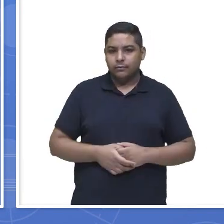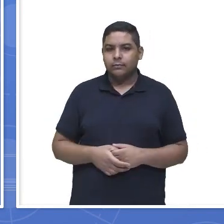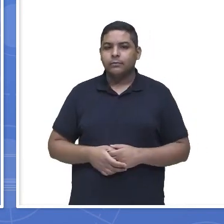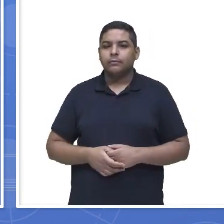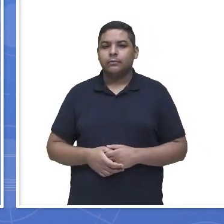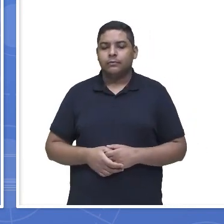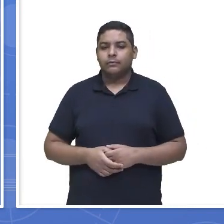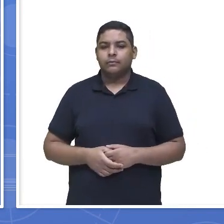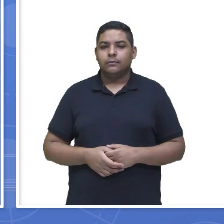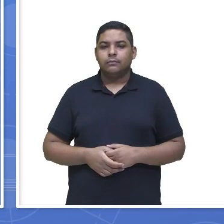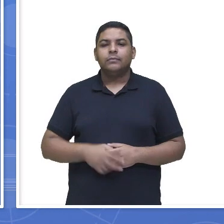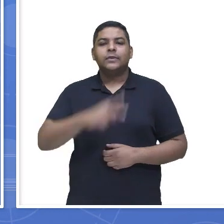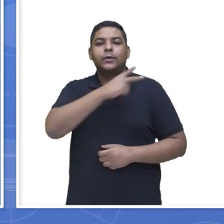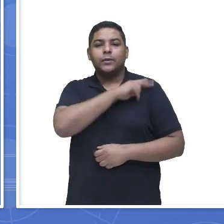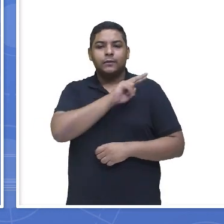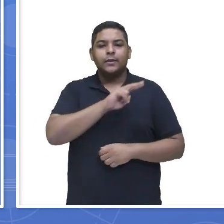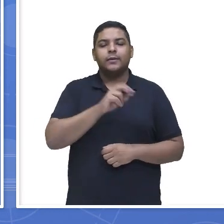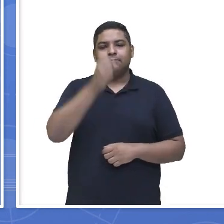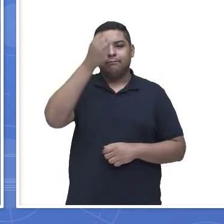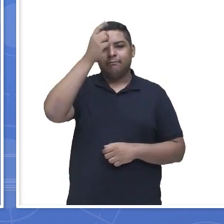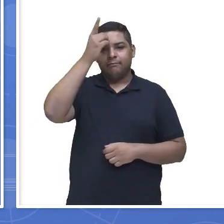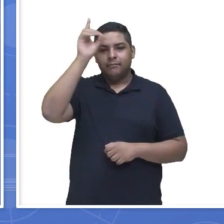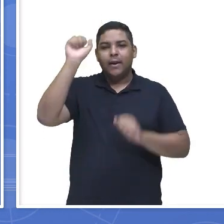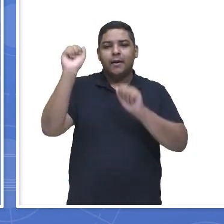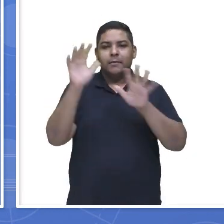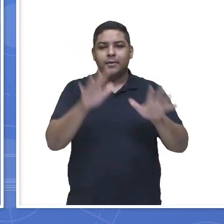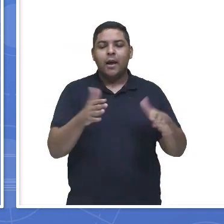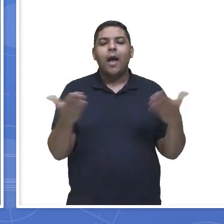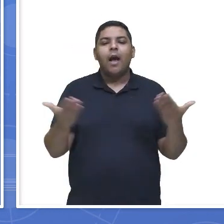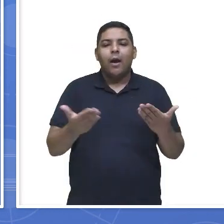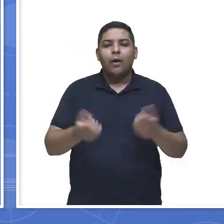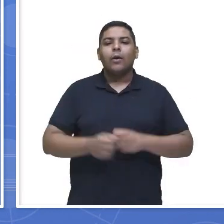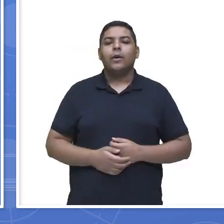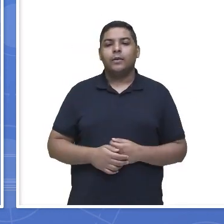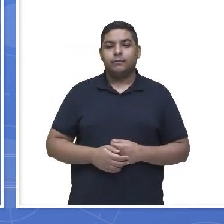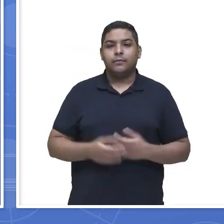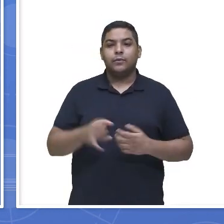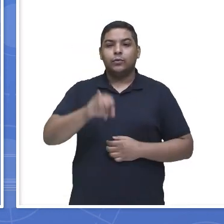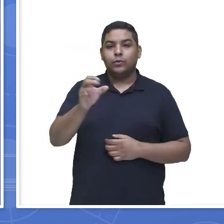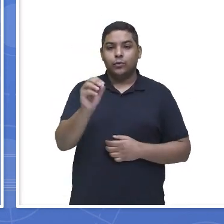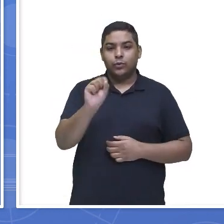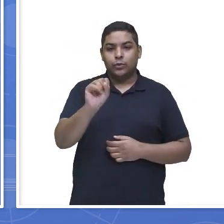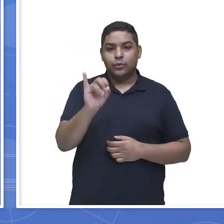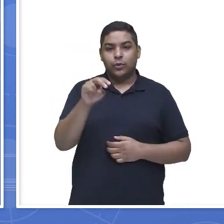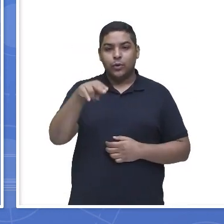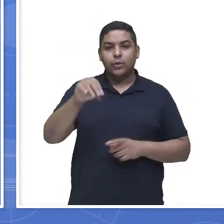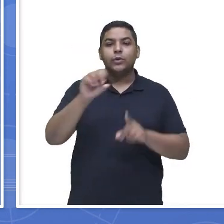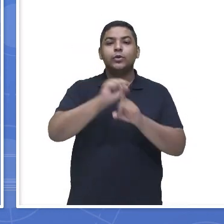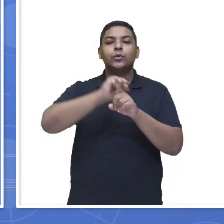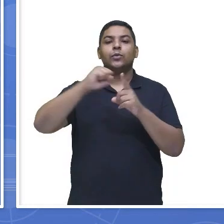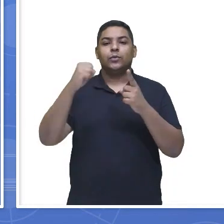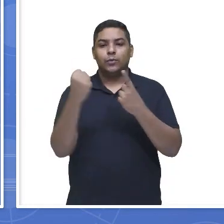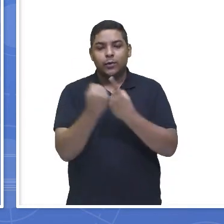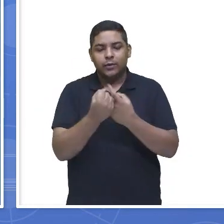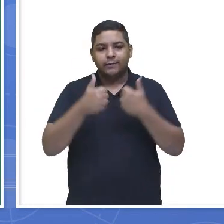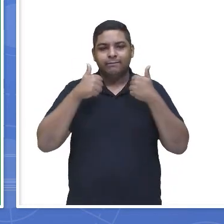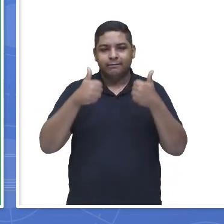série, fique com Deus, tá? E agora eu vou deixar vocês com o professor Josino de